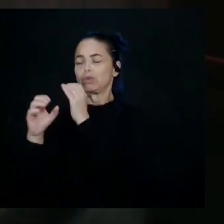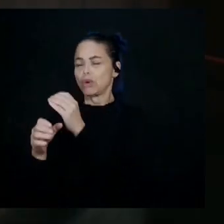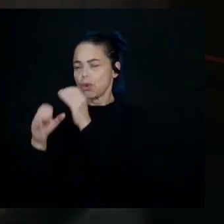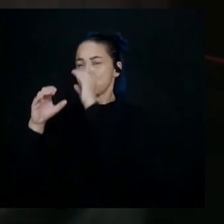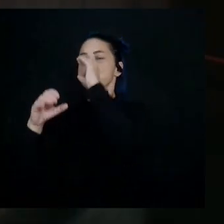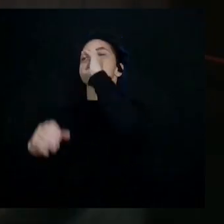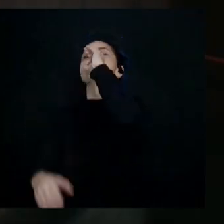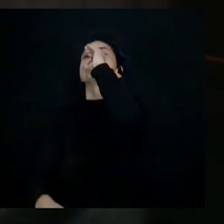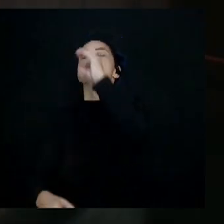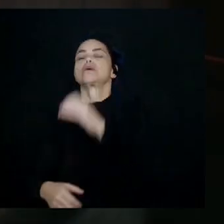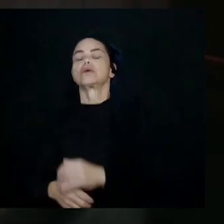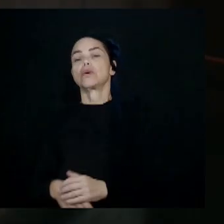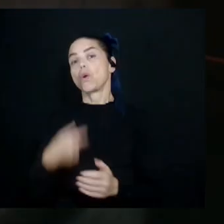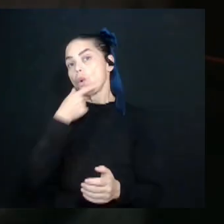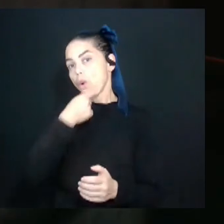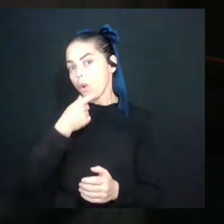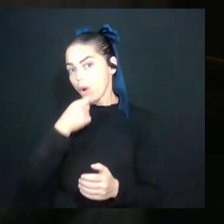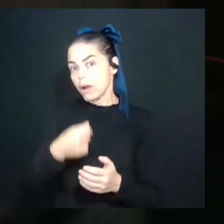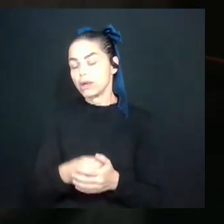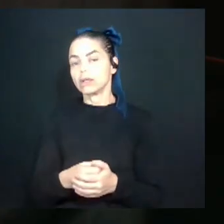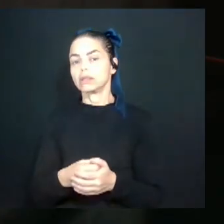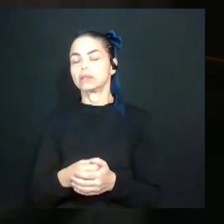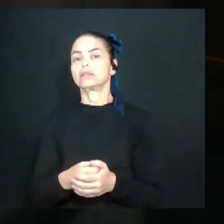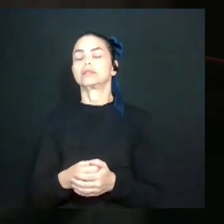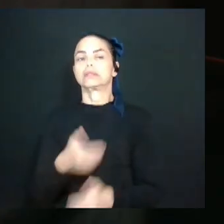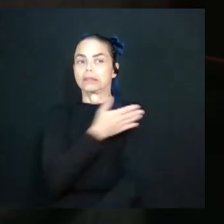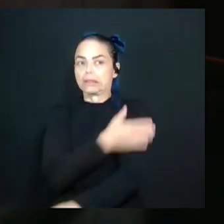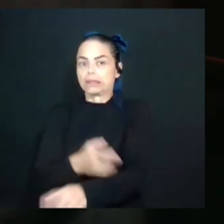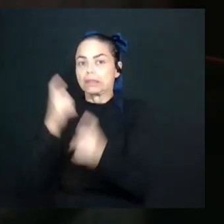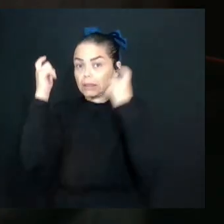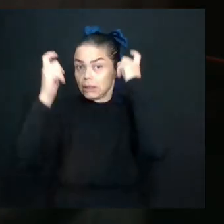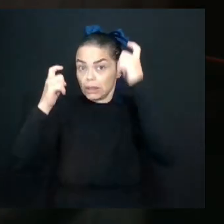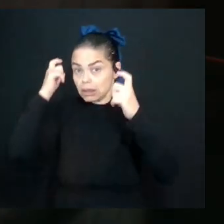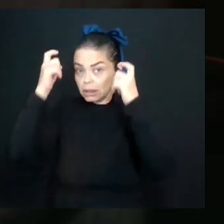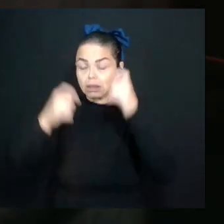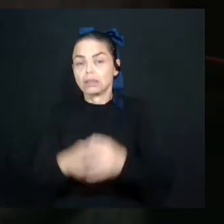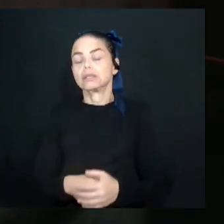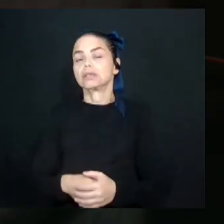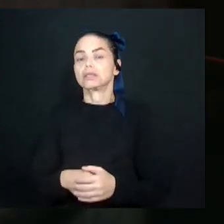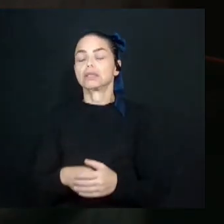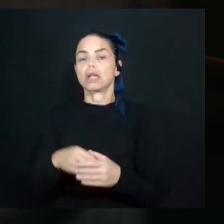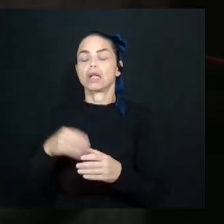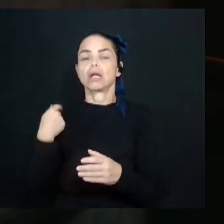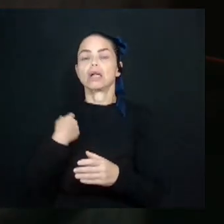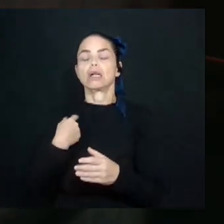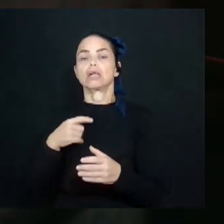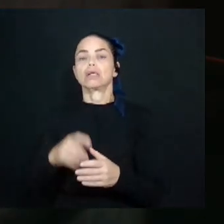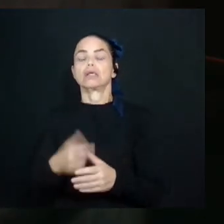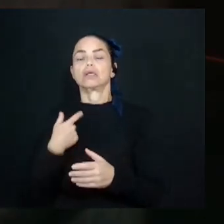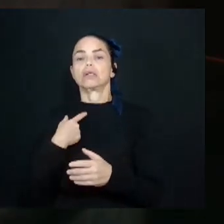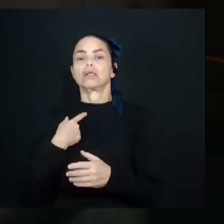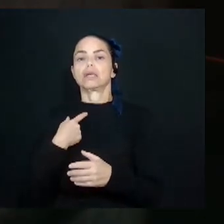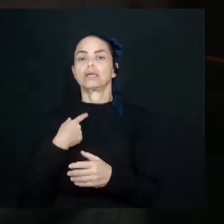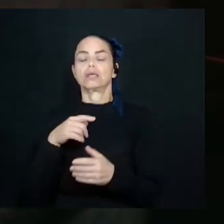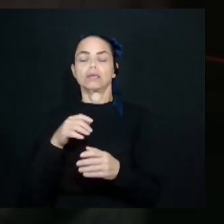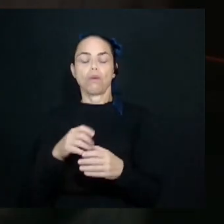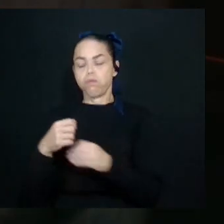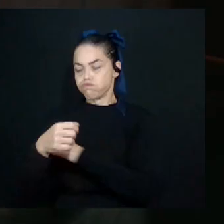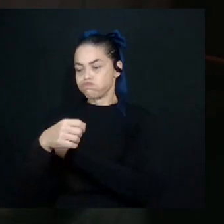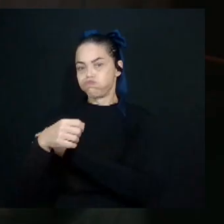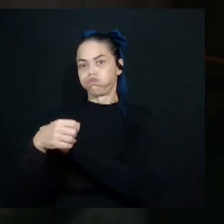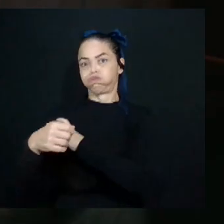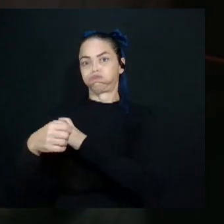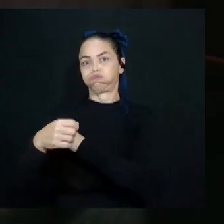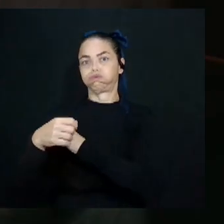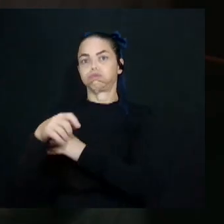muitos homens a um comportamento bem preocupante. Substâncias com efeito vasodilatador